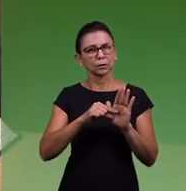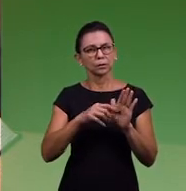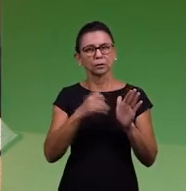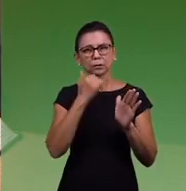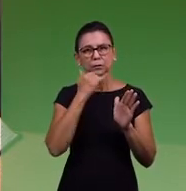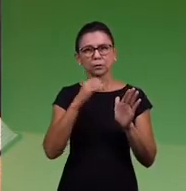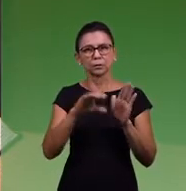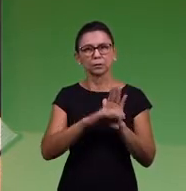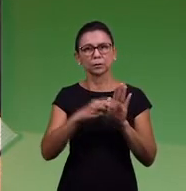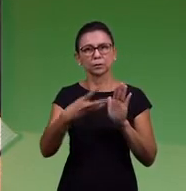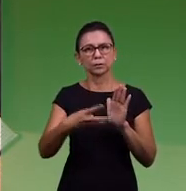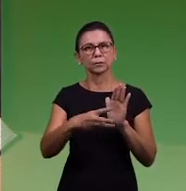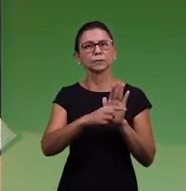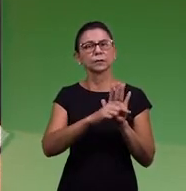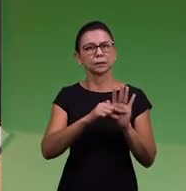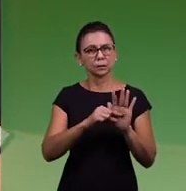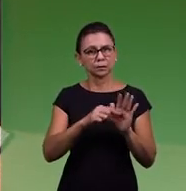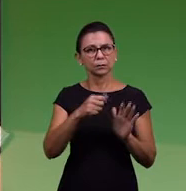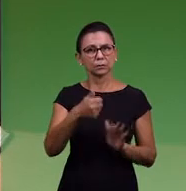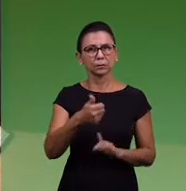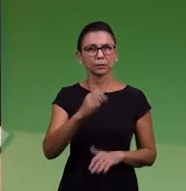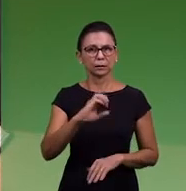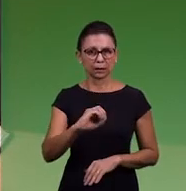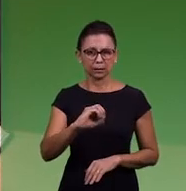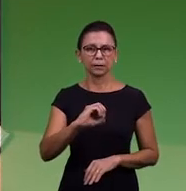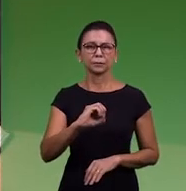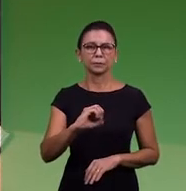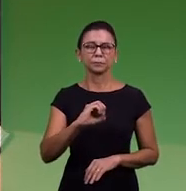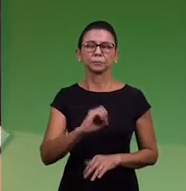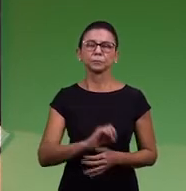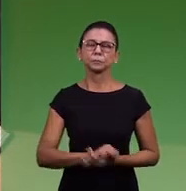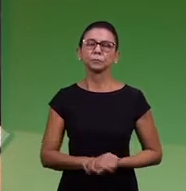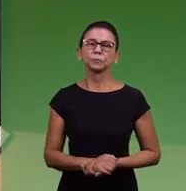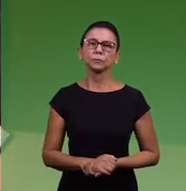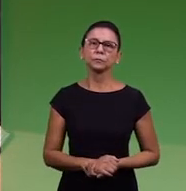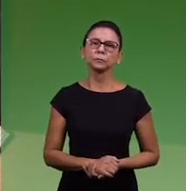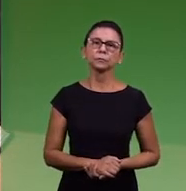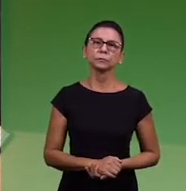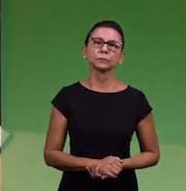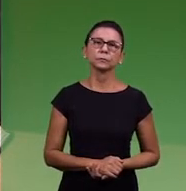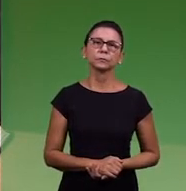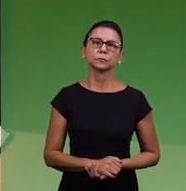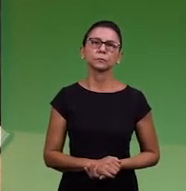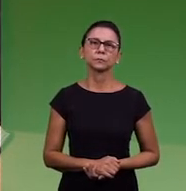capítulo 3 aqui, ainda no versículo 10, né? O versículo 10 vai dizer assim,